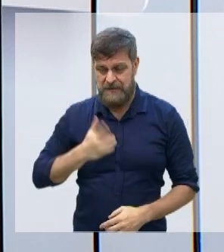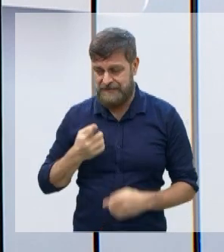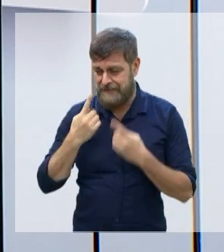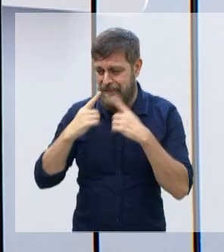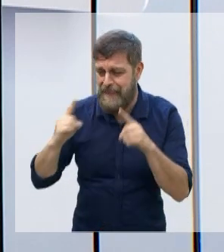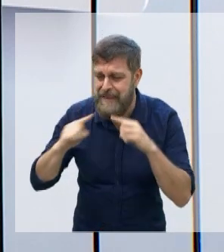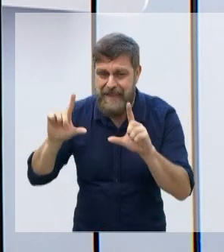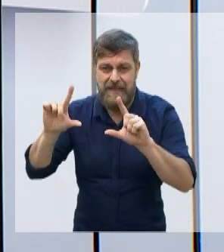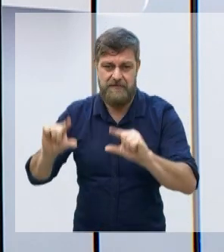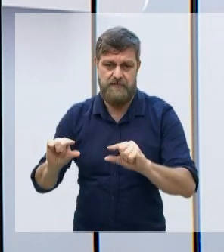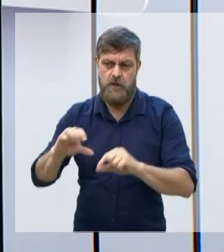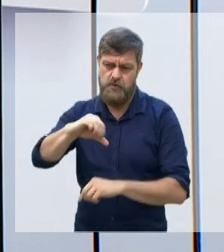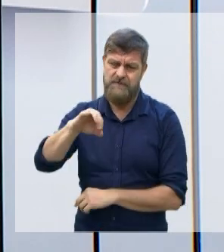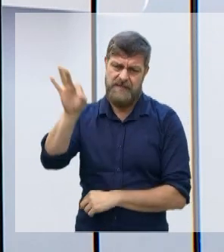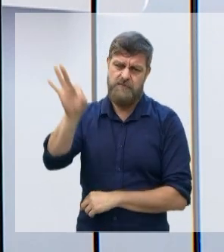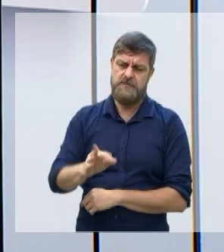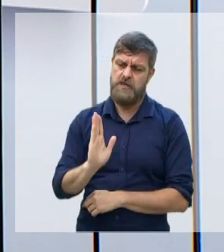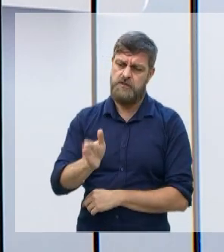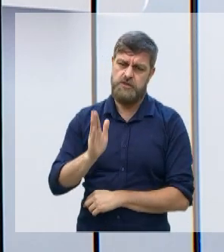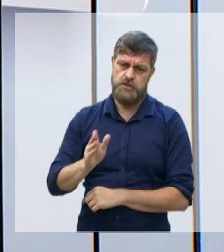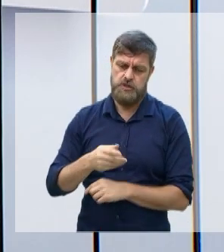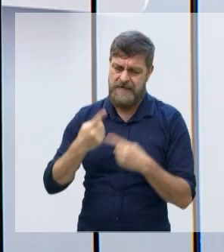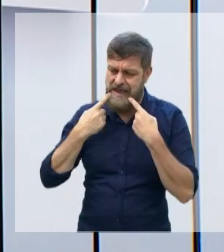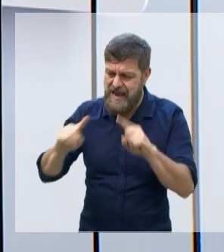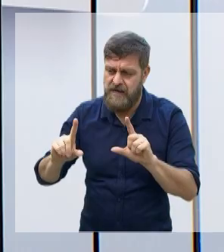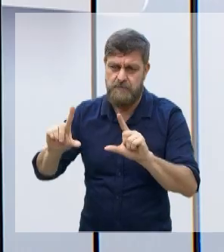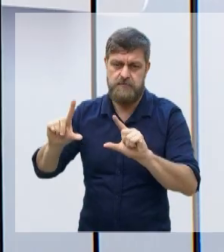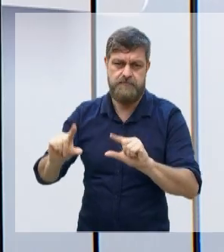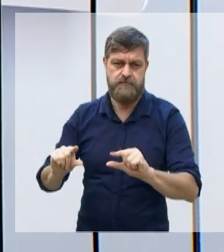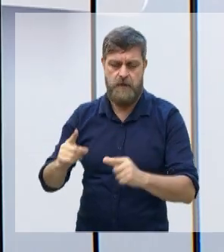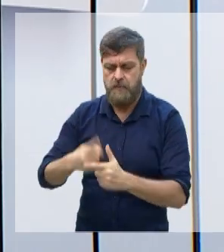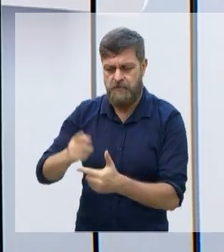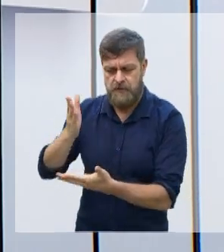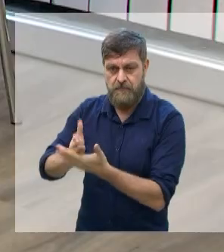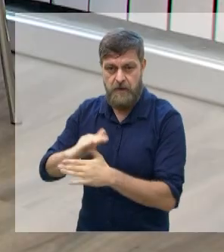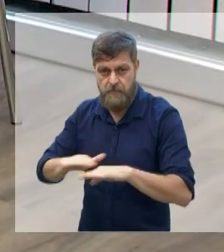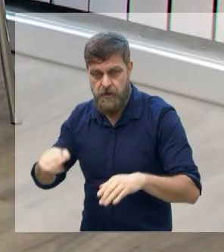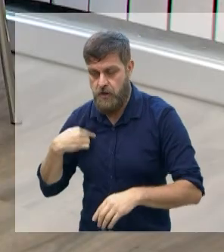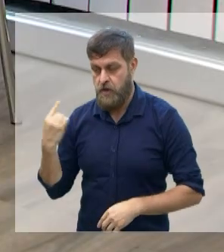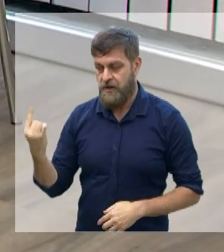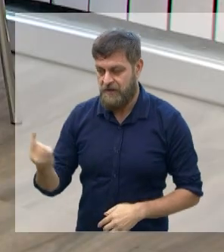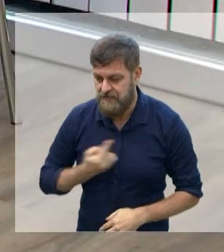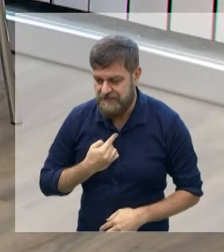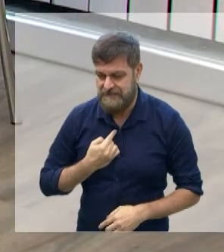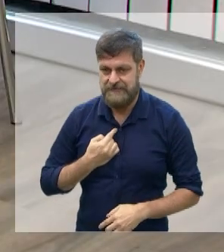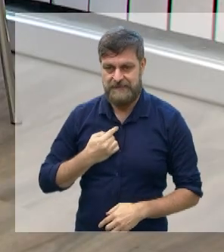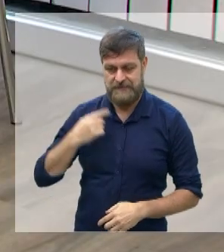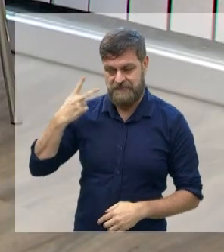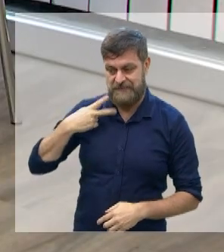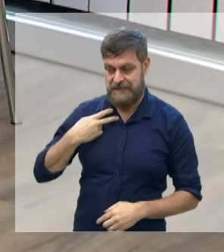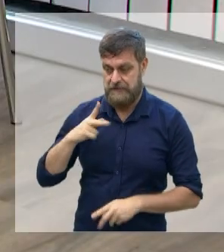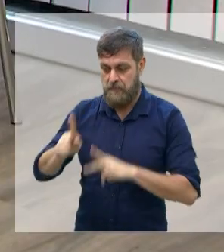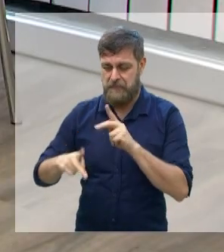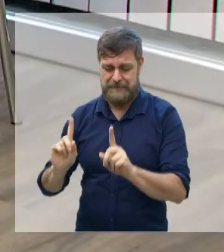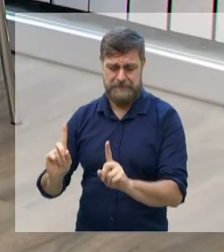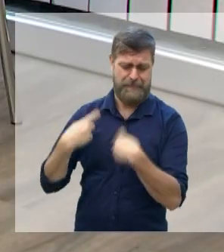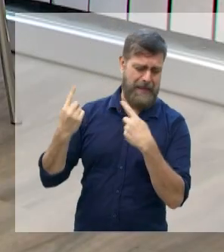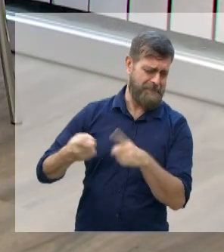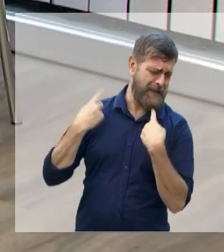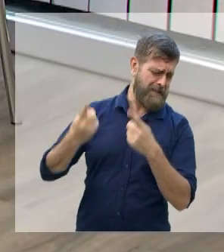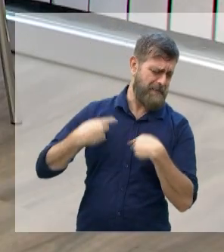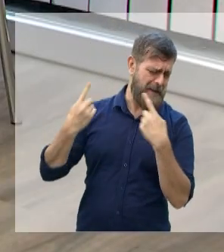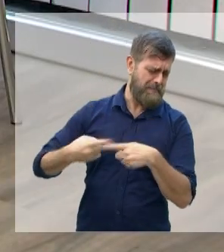queixas eu acho que 90 por cento das queixas elas foram sanadas como onde nós somos o para-choque da população chega a